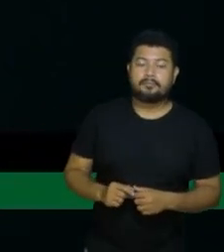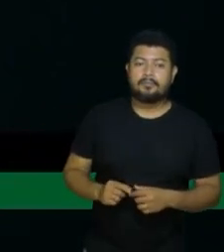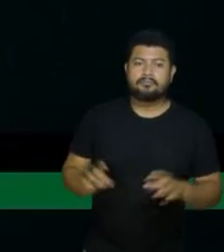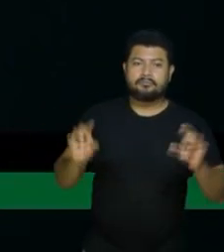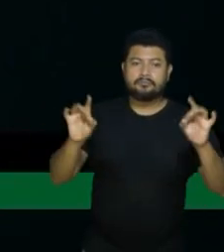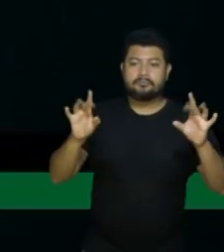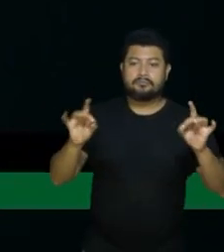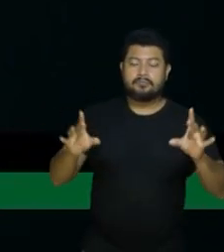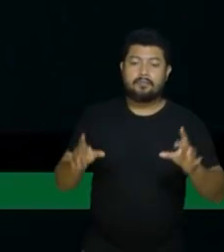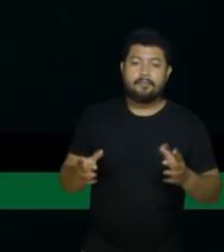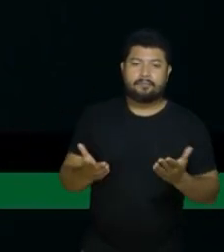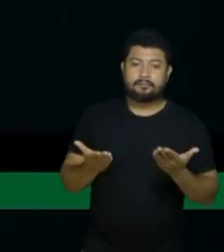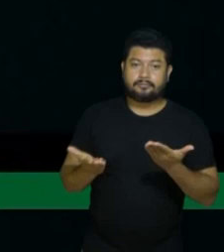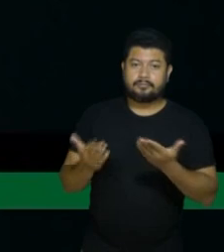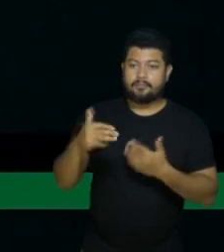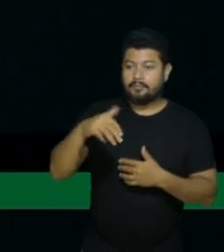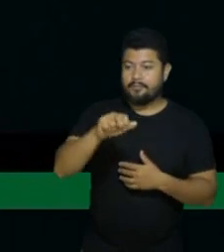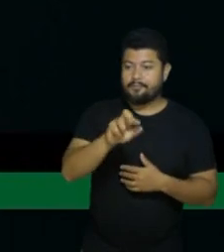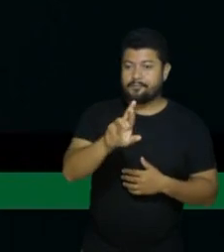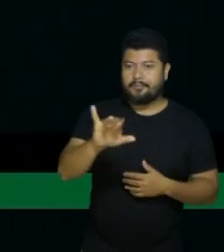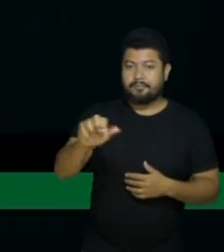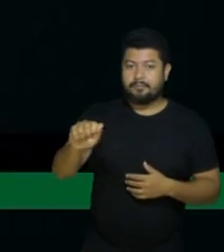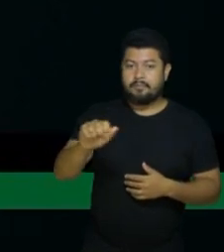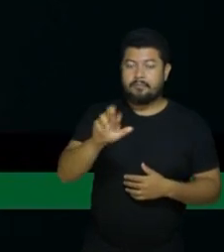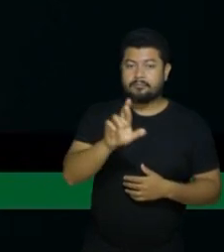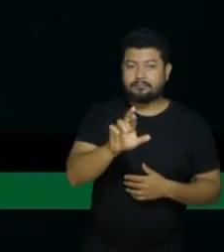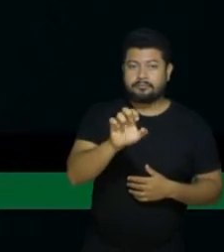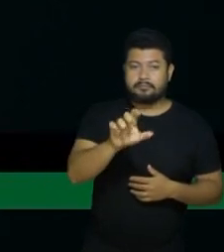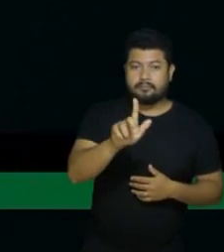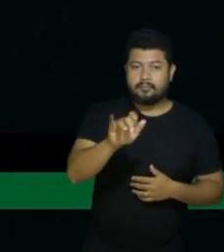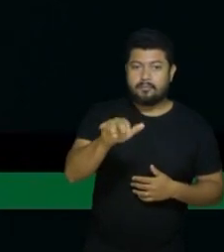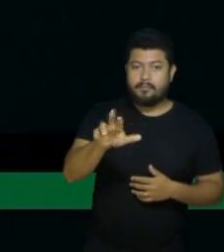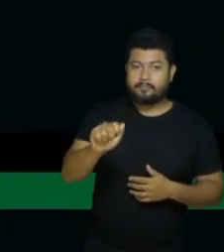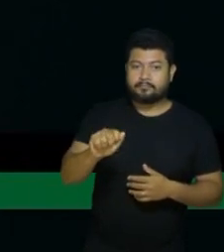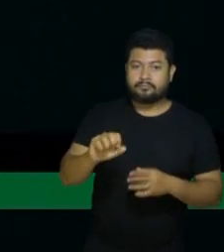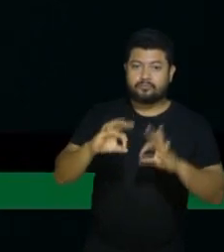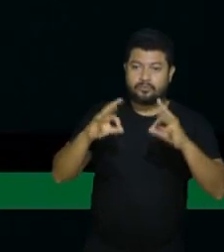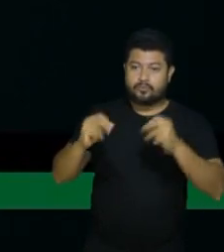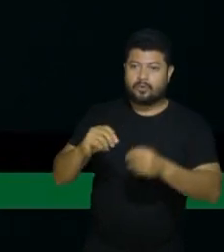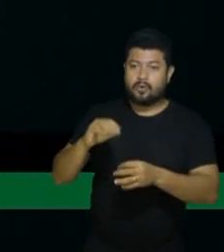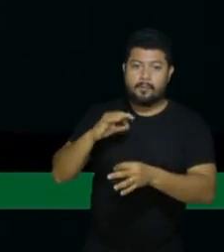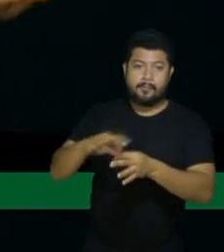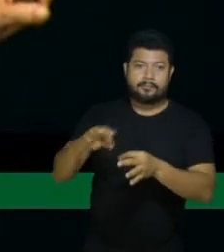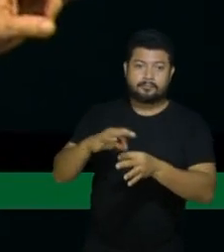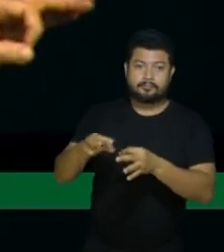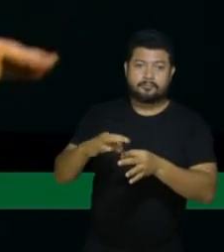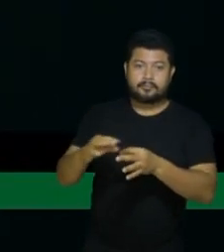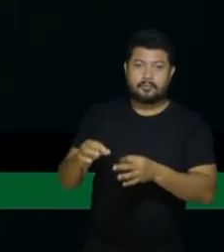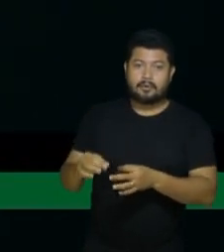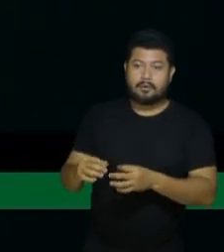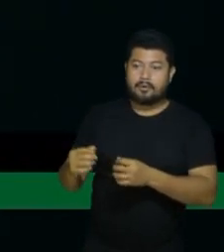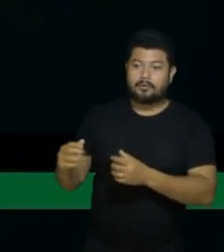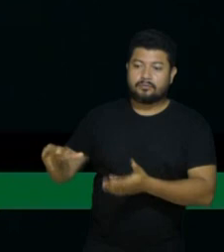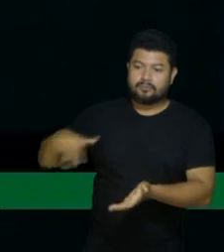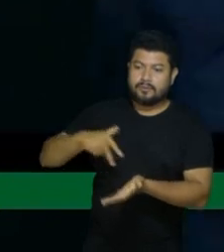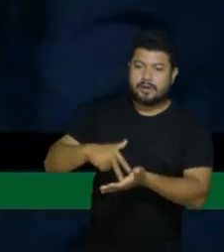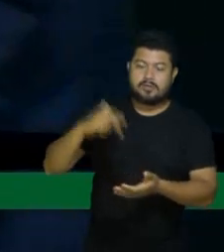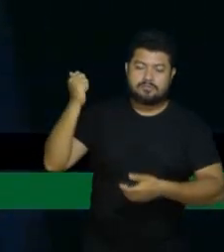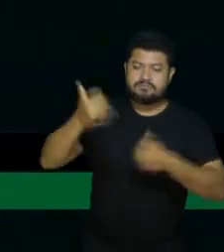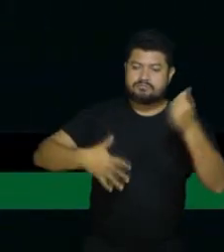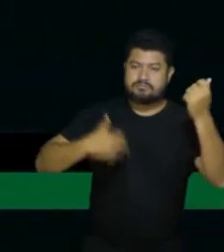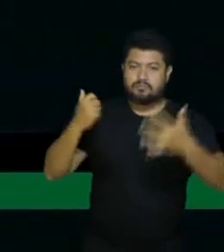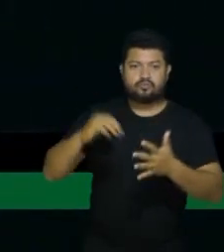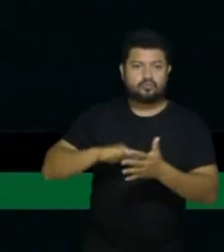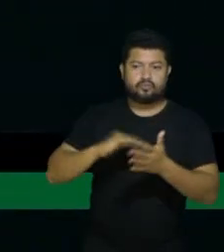especial Maria Regina a todas as entidades que aqui se apresentaram todas TM o seu valor